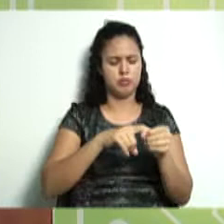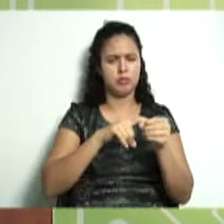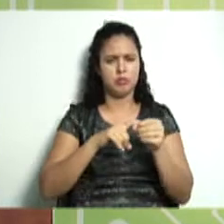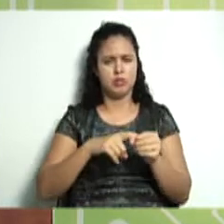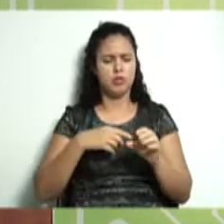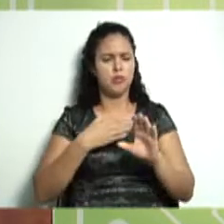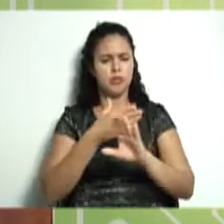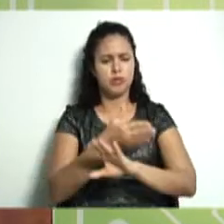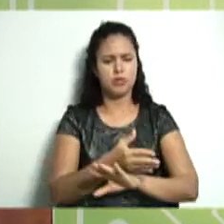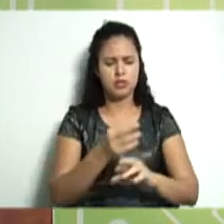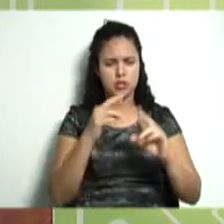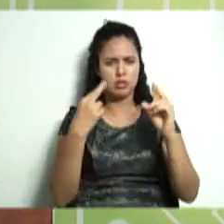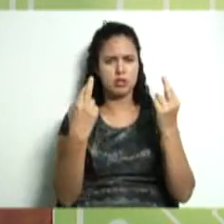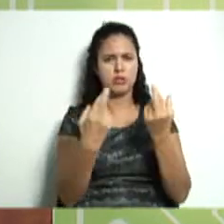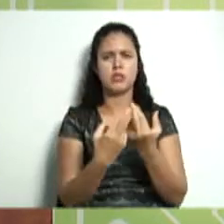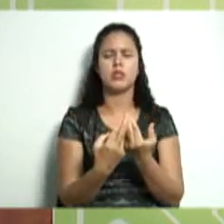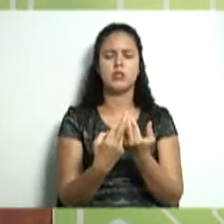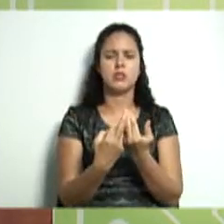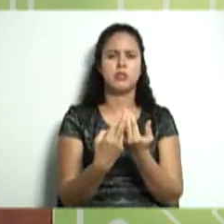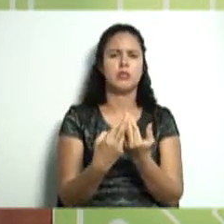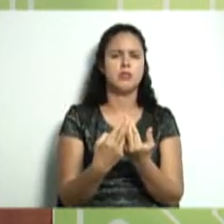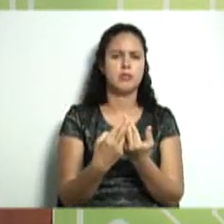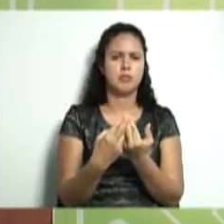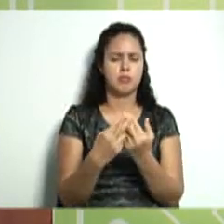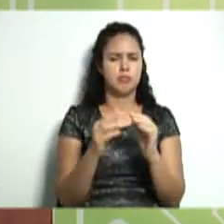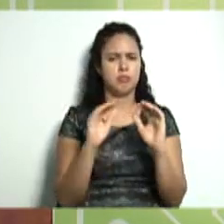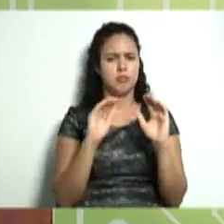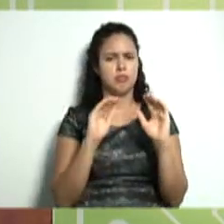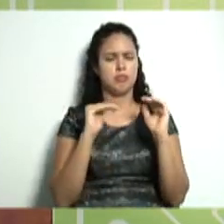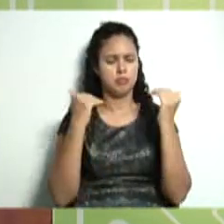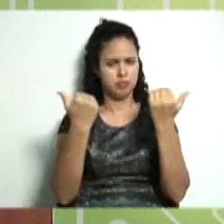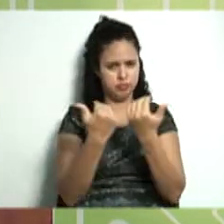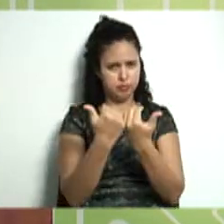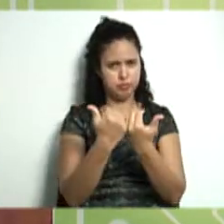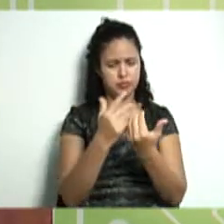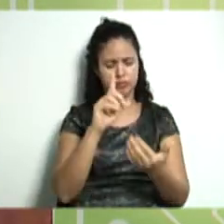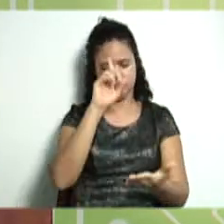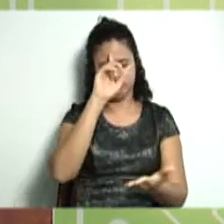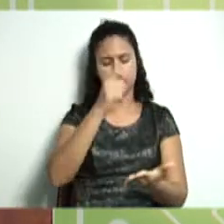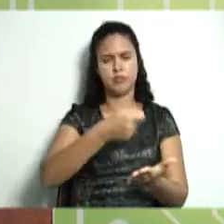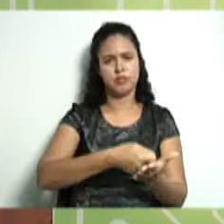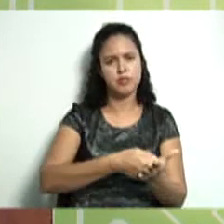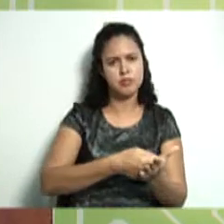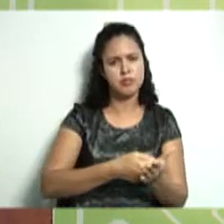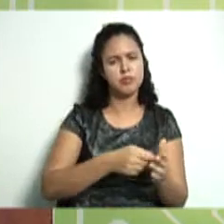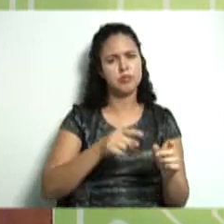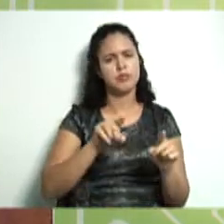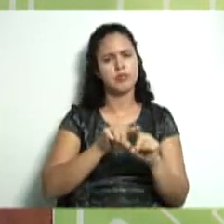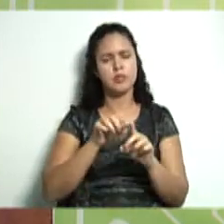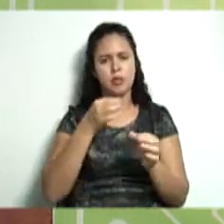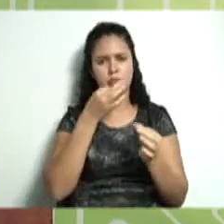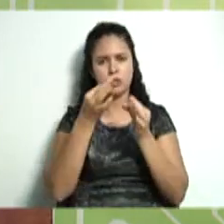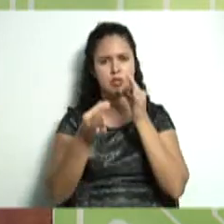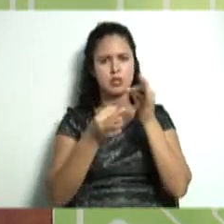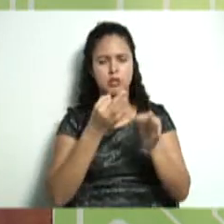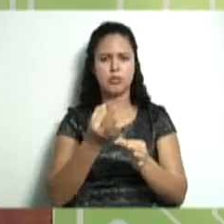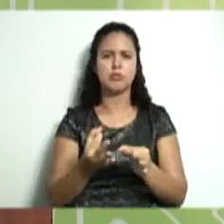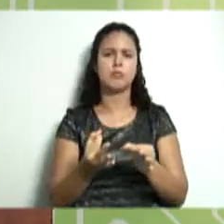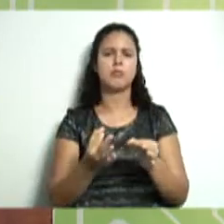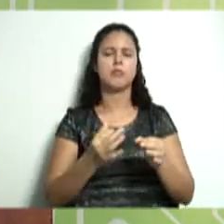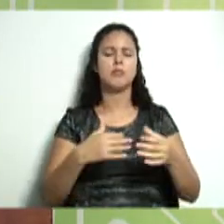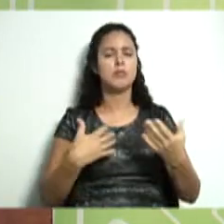tem nas reuniões, tem nas assembleias, nas decisões, nas sugestões? Então,